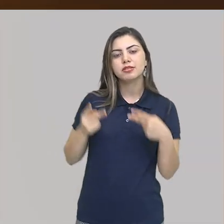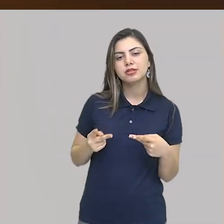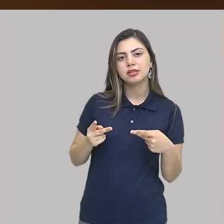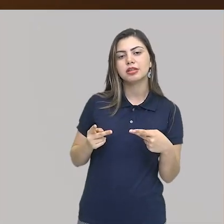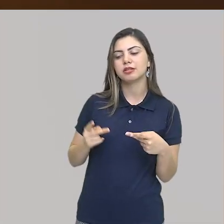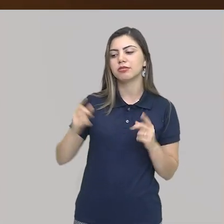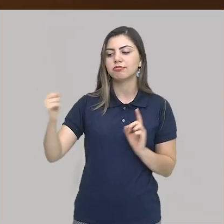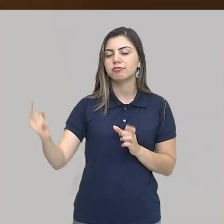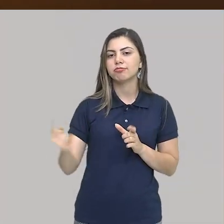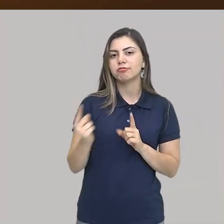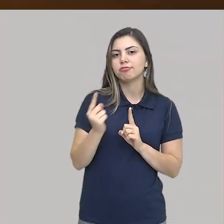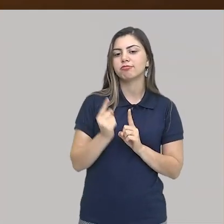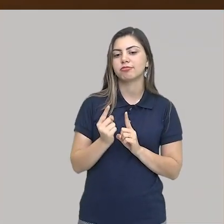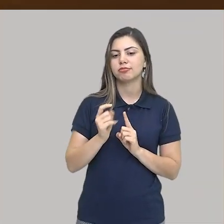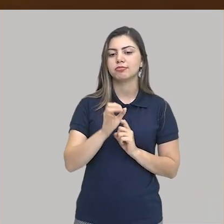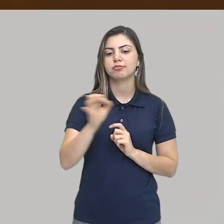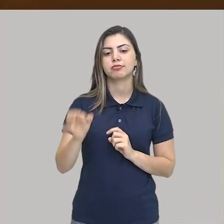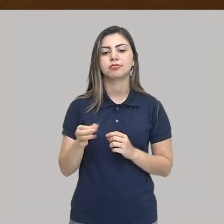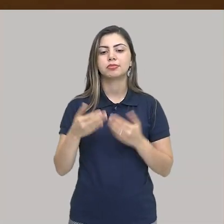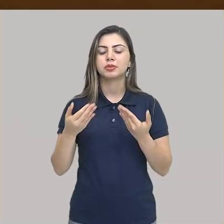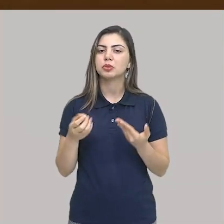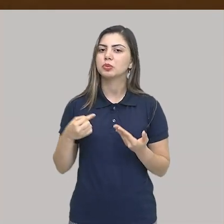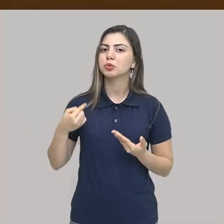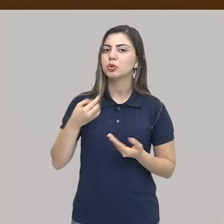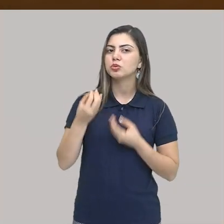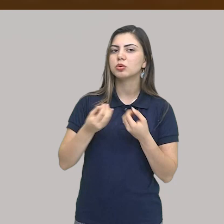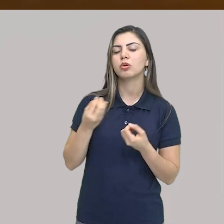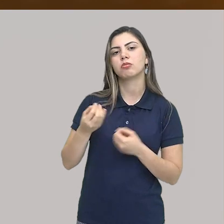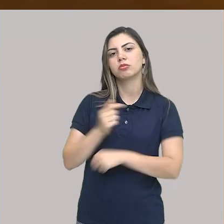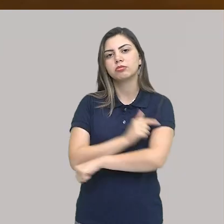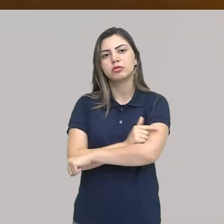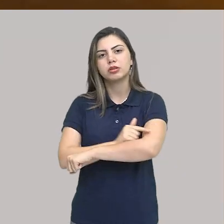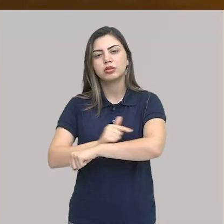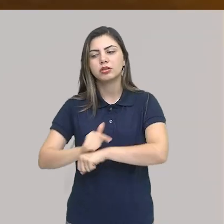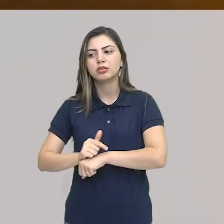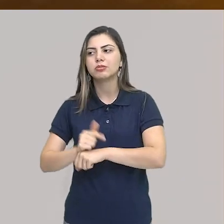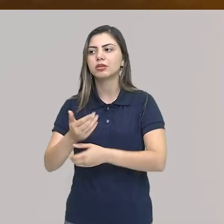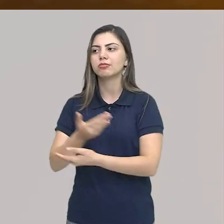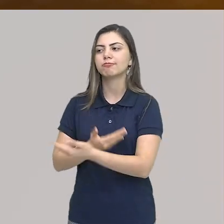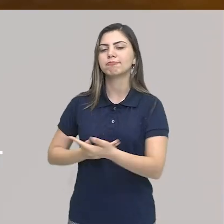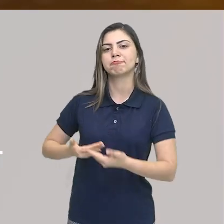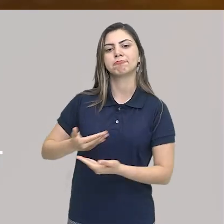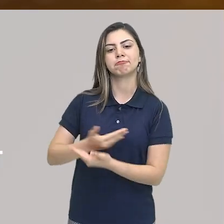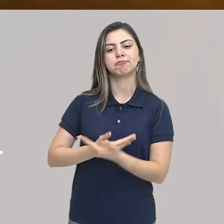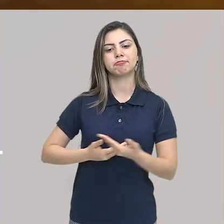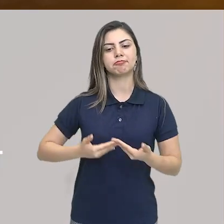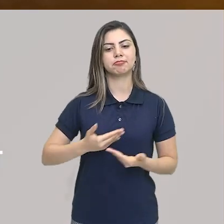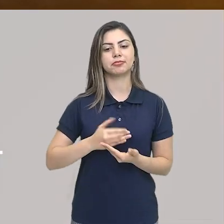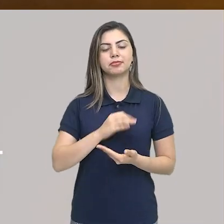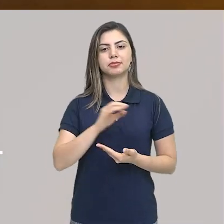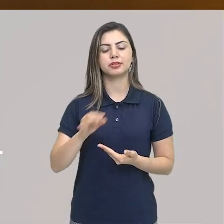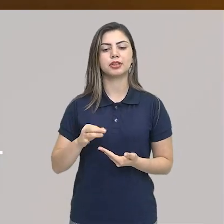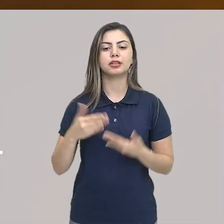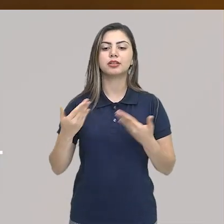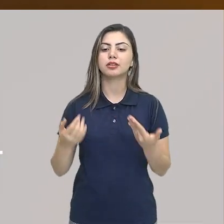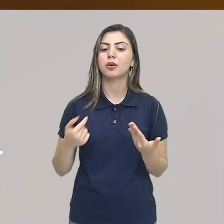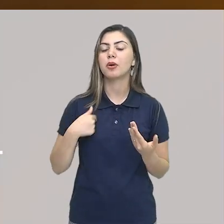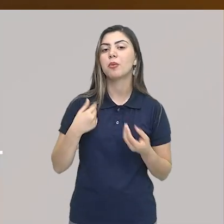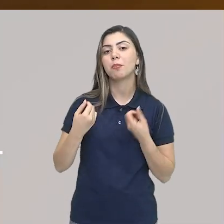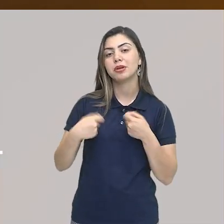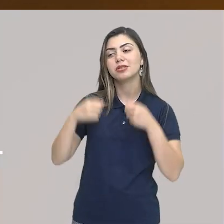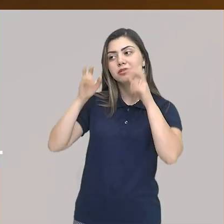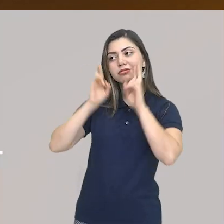vem ao nosso encontro. Também como boa educação, como bom relacionamento, significa com que eu também